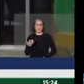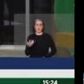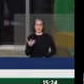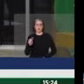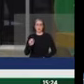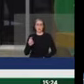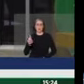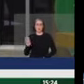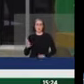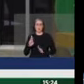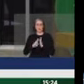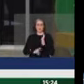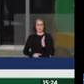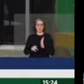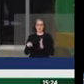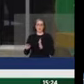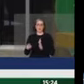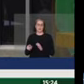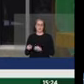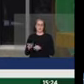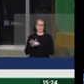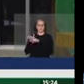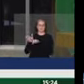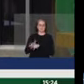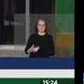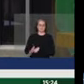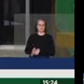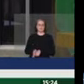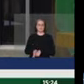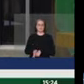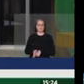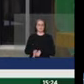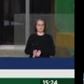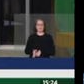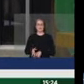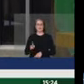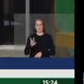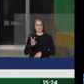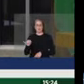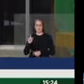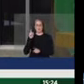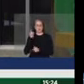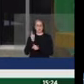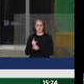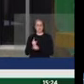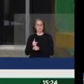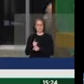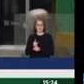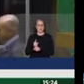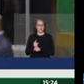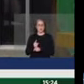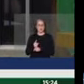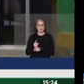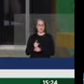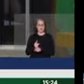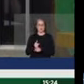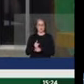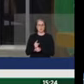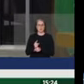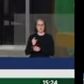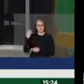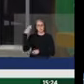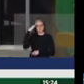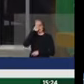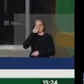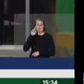dos financiadores desse golpe. E eu quero dizer que ao fim vai aparecer Jair Messias Bolsonaro como